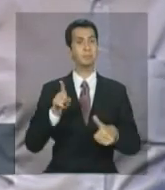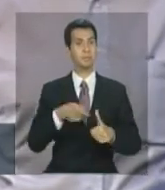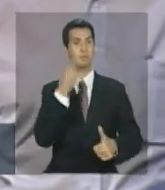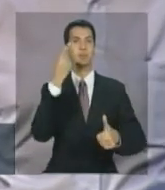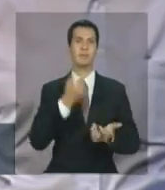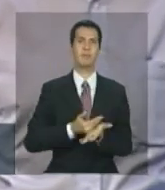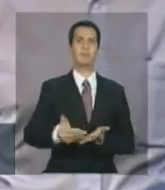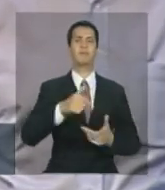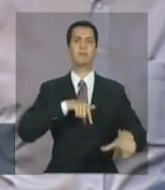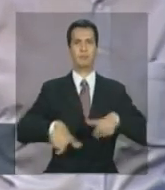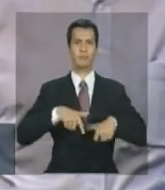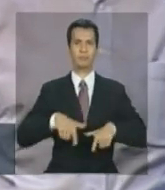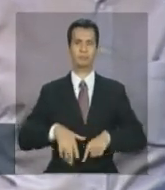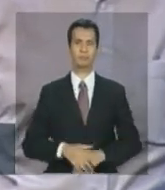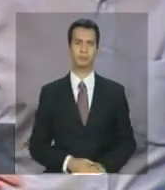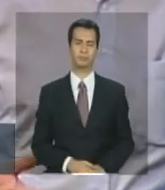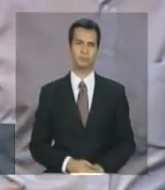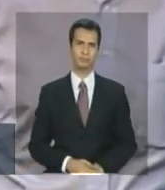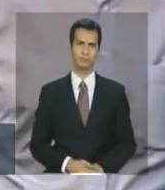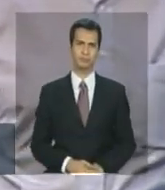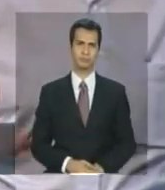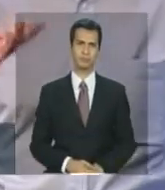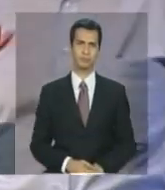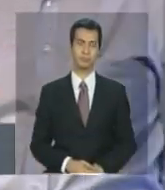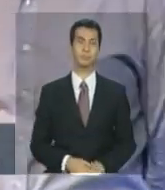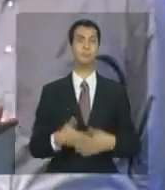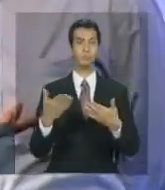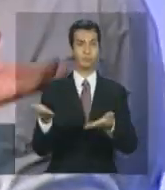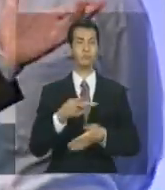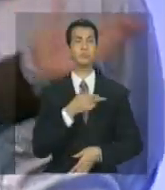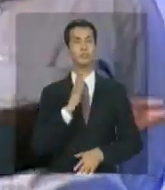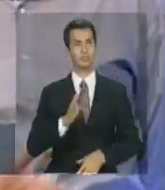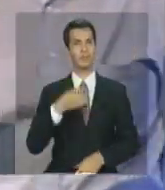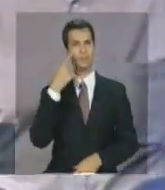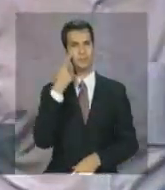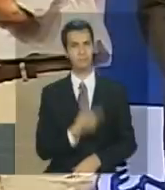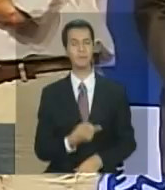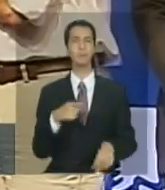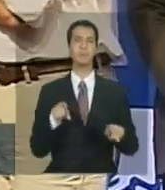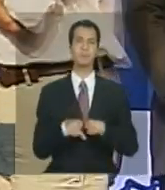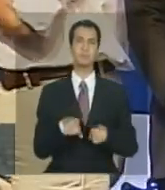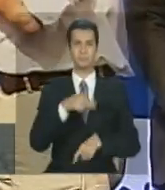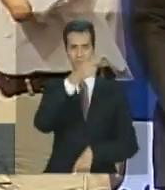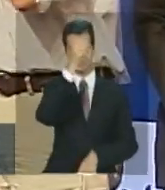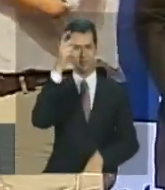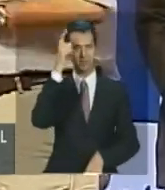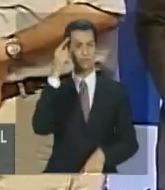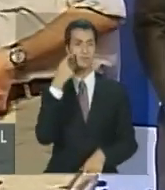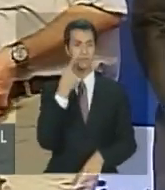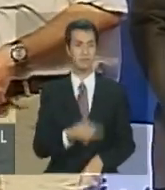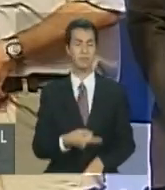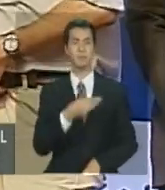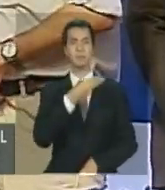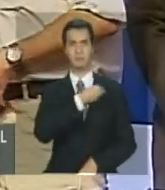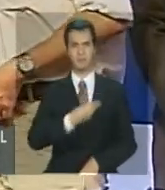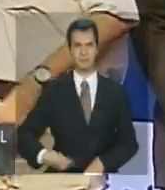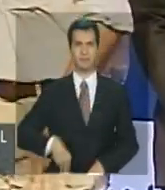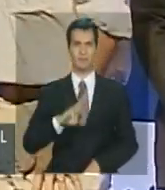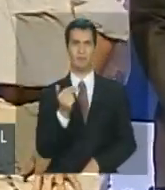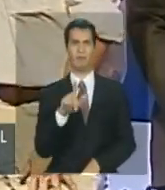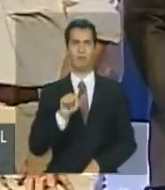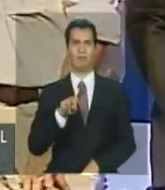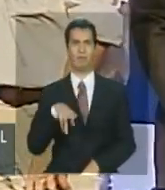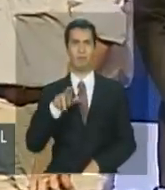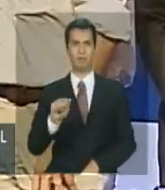chance. E, conforme a senhora já viu, conforme o senhor viu, governador, conforme o senhor viu, prefeito, conforme o senhor viu, ministra Helena Chagas,